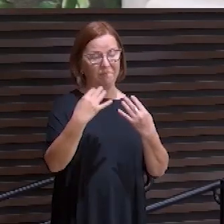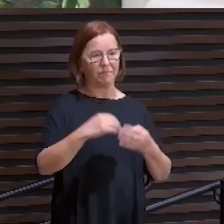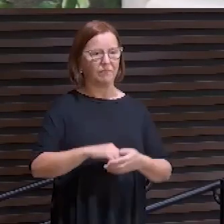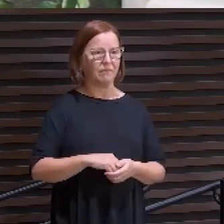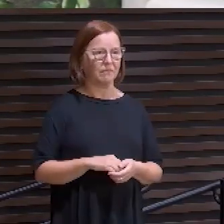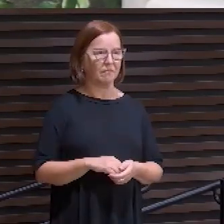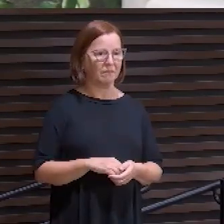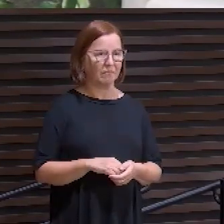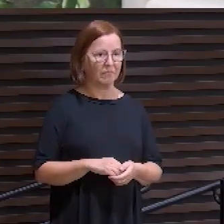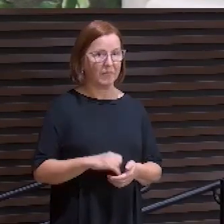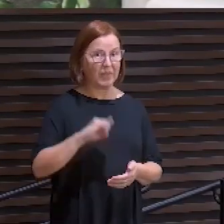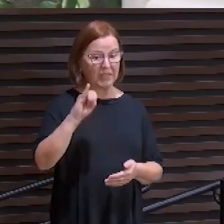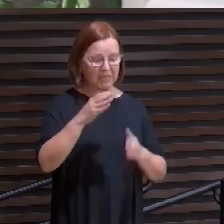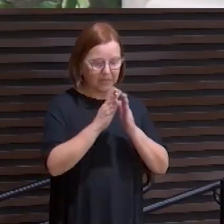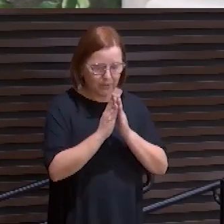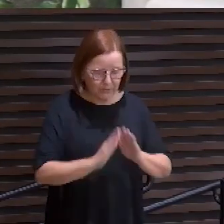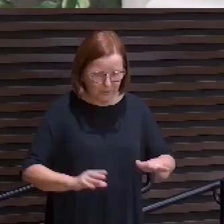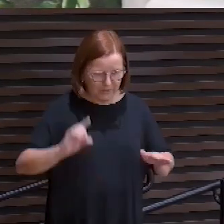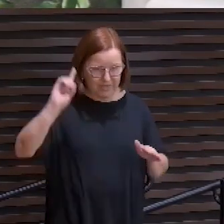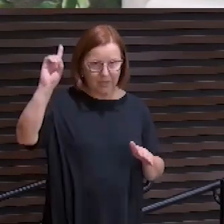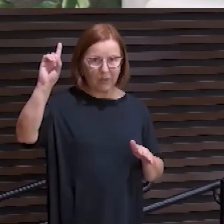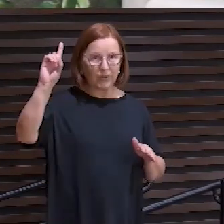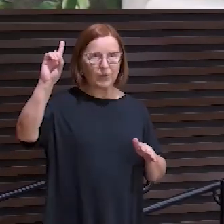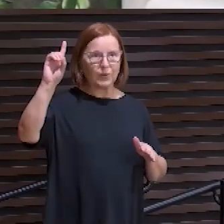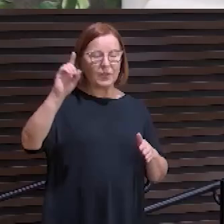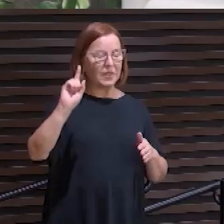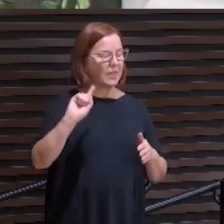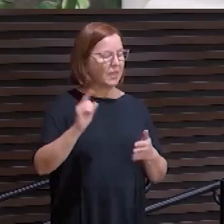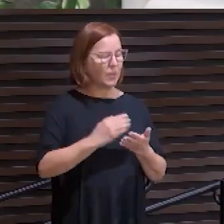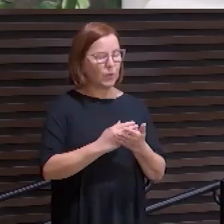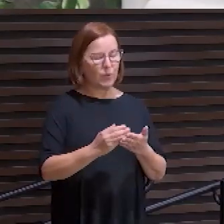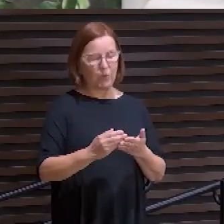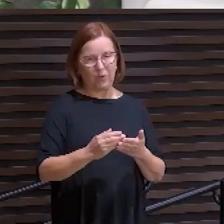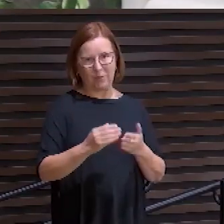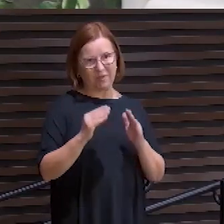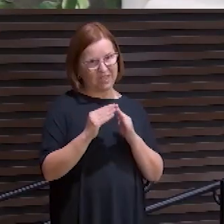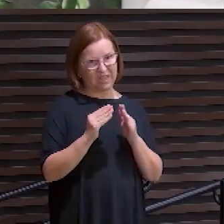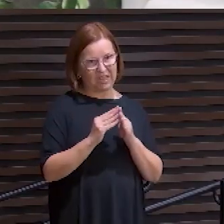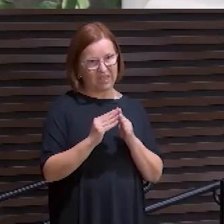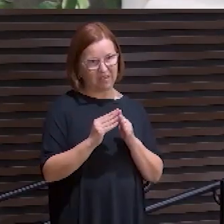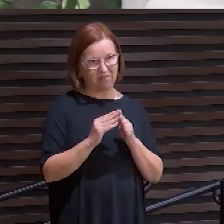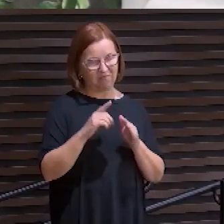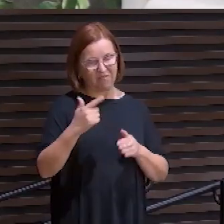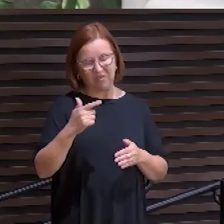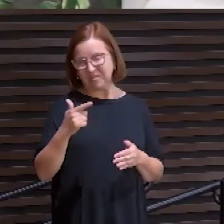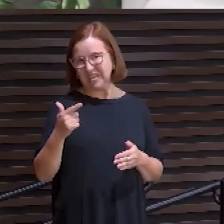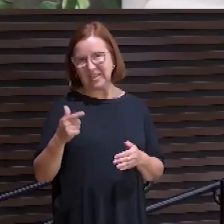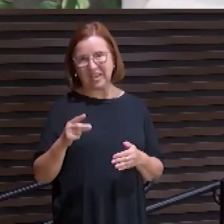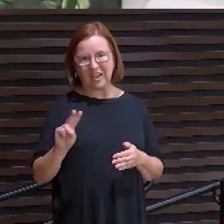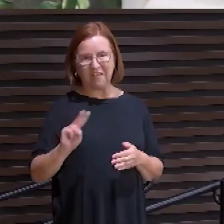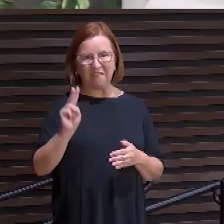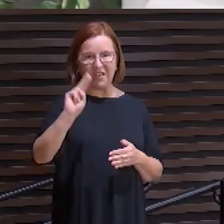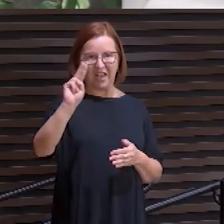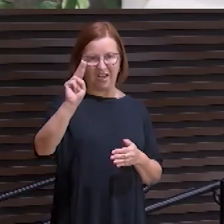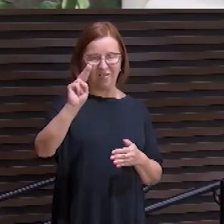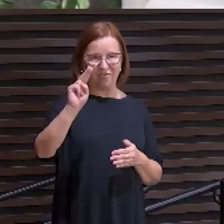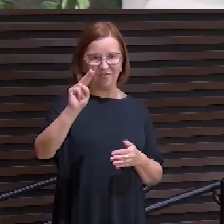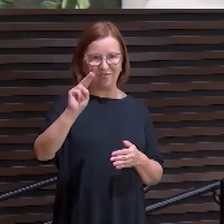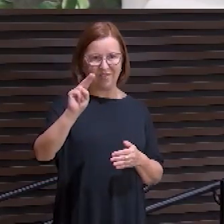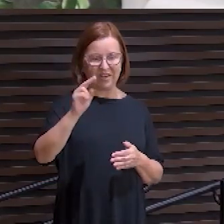Se a adoração a Deus não começa no lar, não tem nenhum valor na vida congregacional na